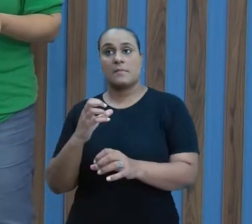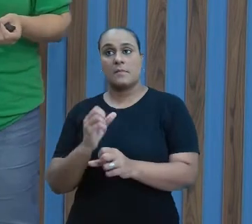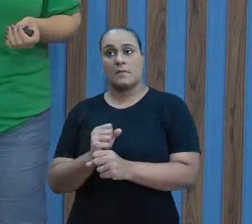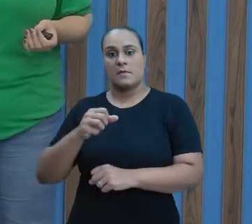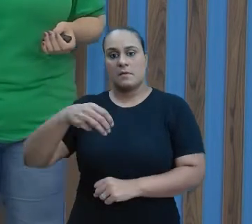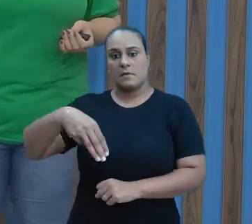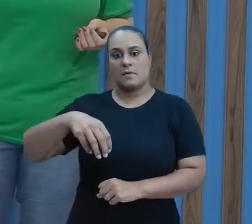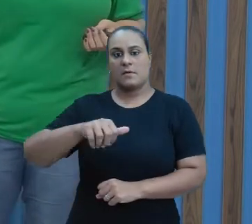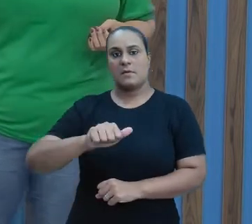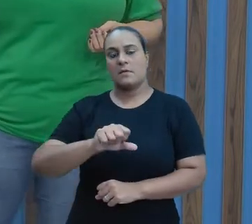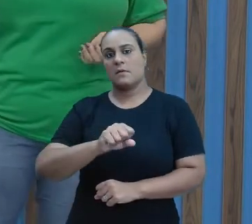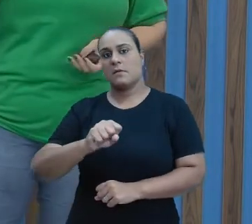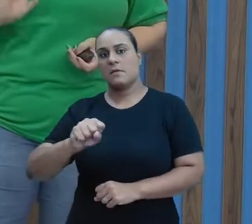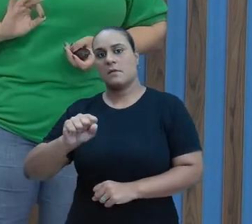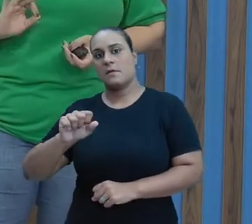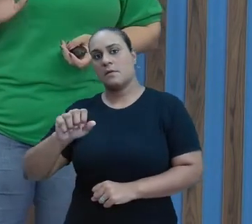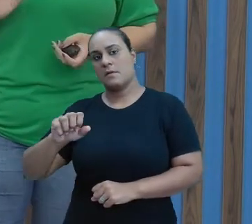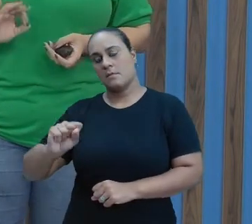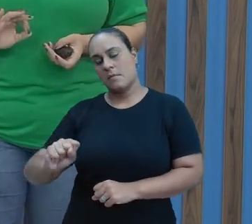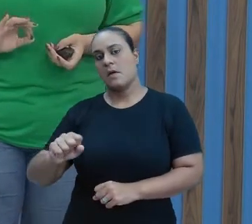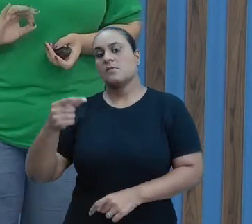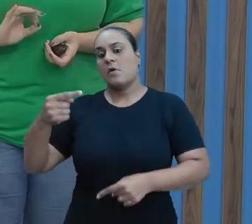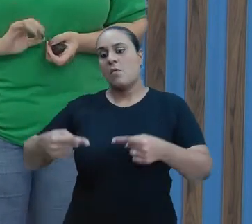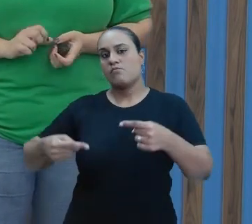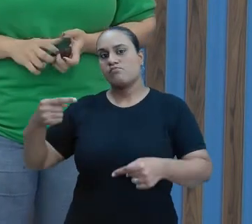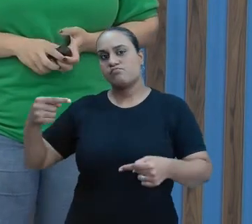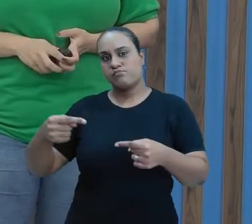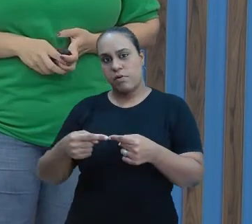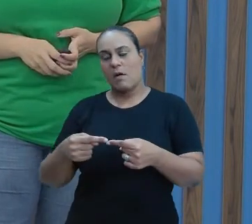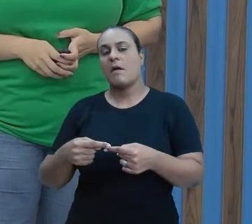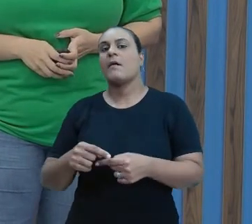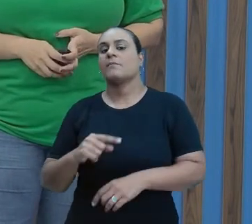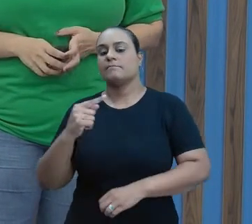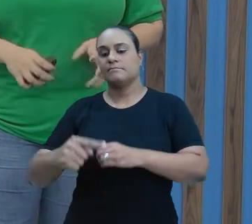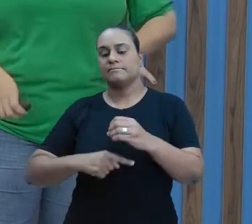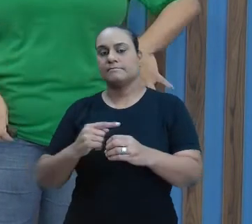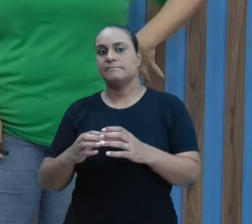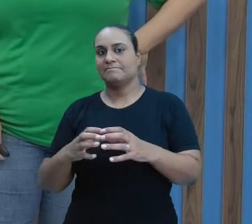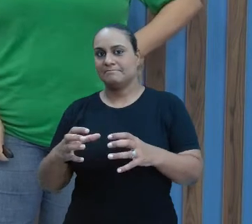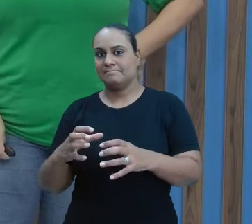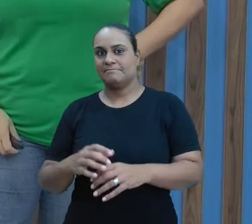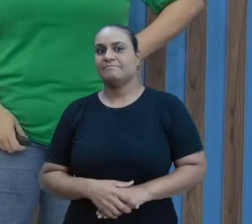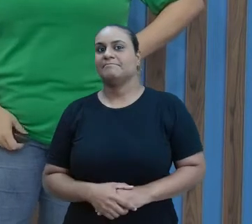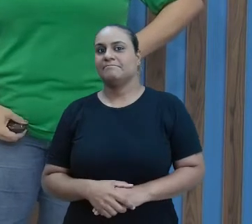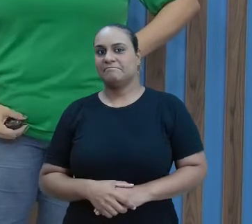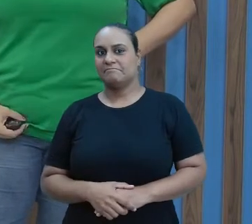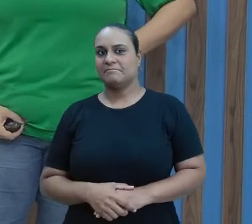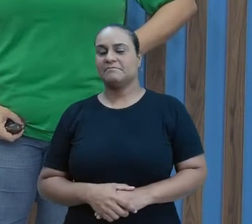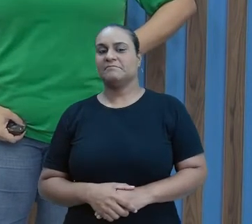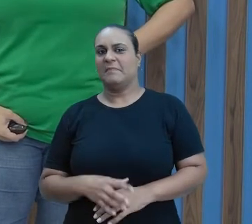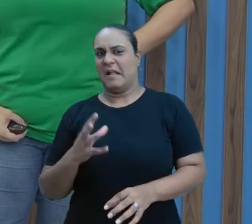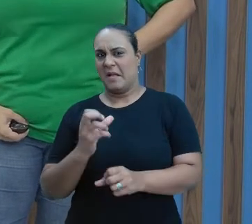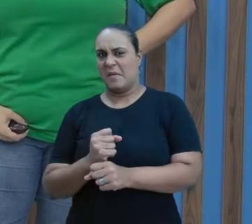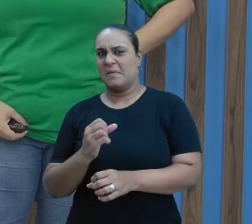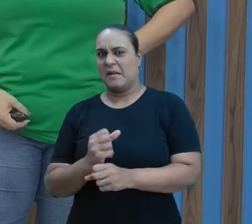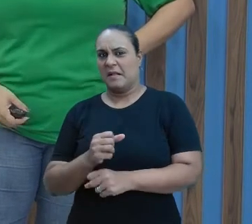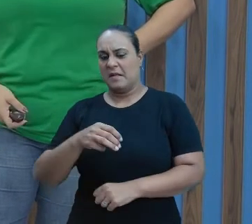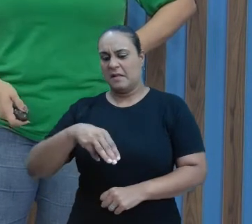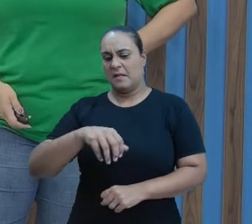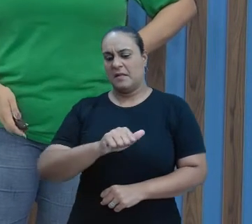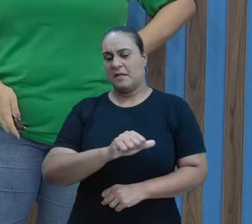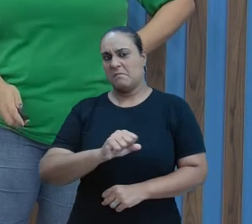as massas relativas daqueles elementos químicos. Eita, professora, calcular massa